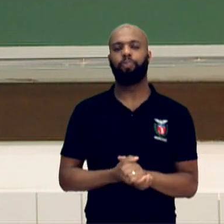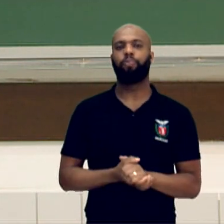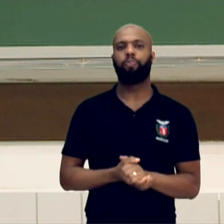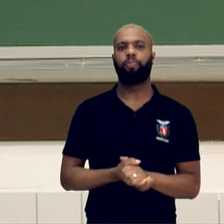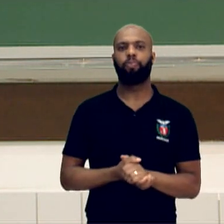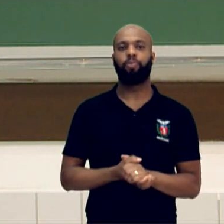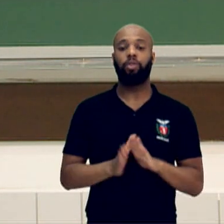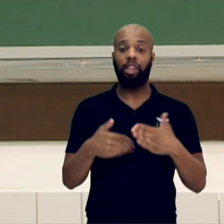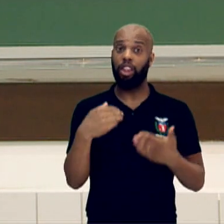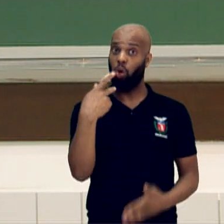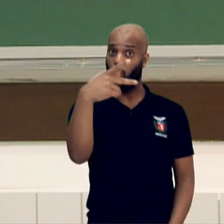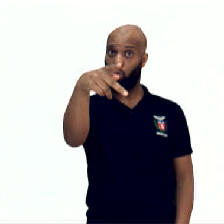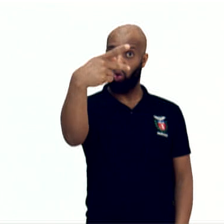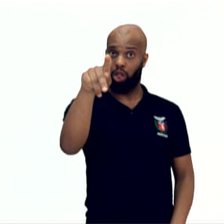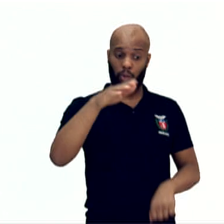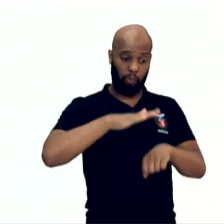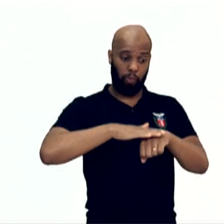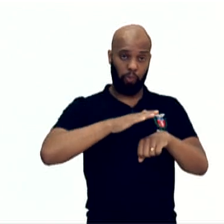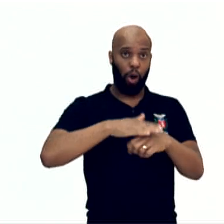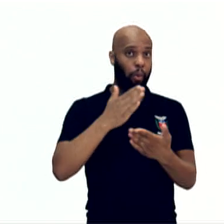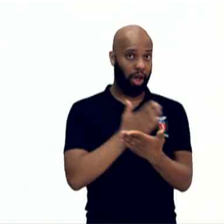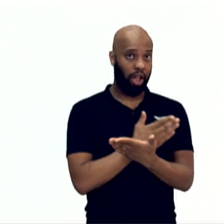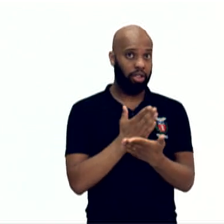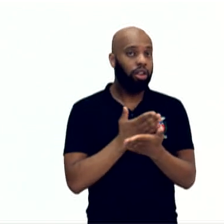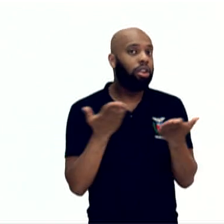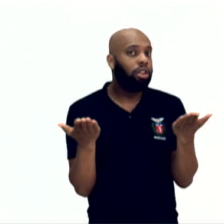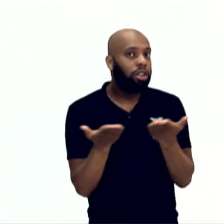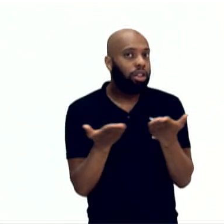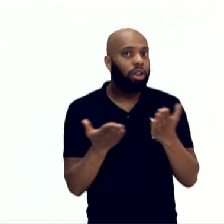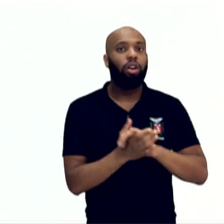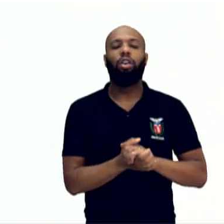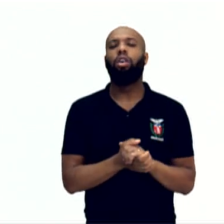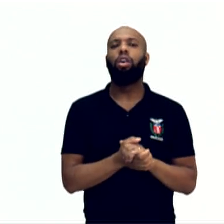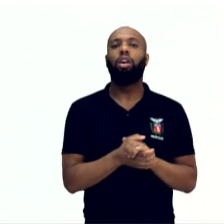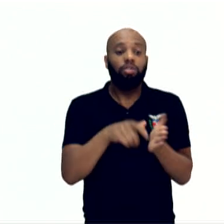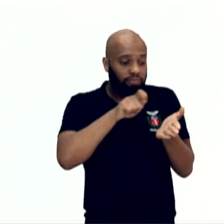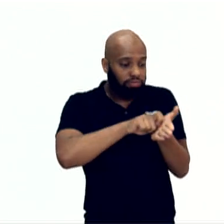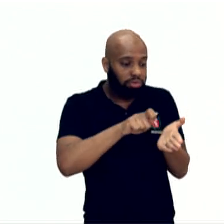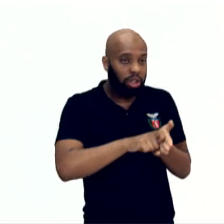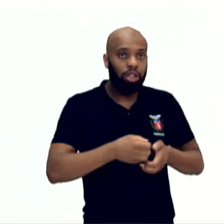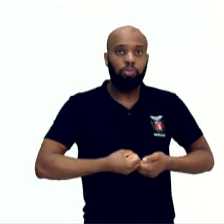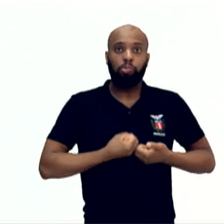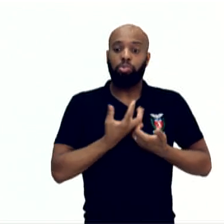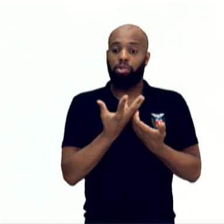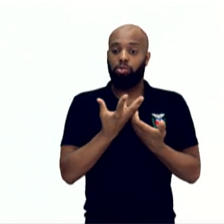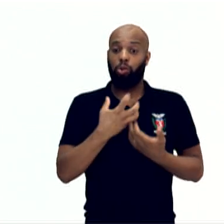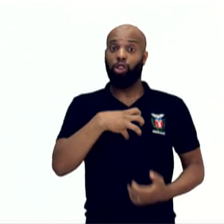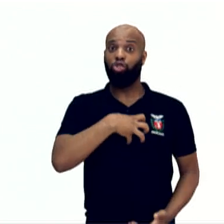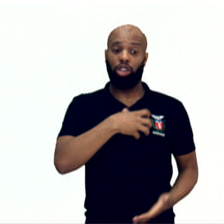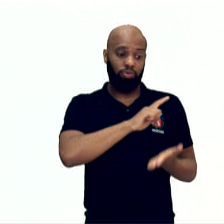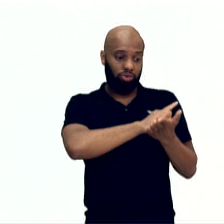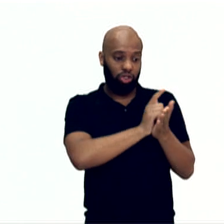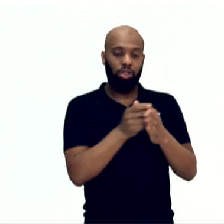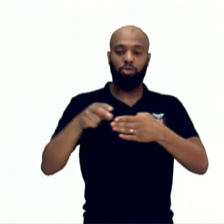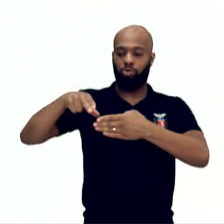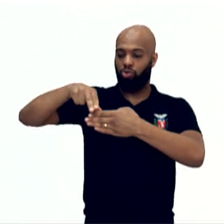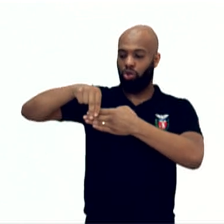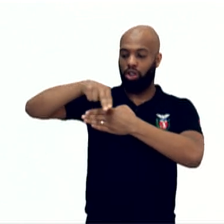no caderno de vocês agora, que nós vamos fazer, vocês vão escrever o poema de cordel. Mas